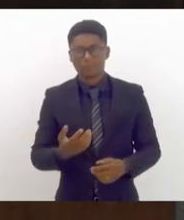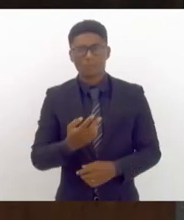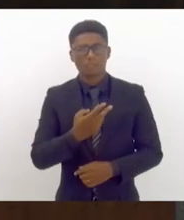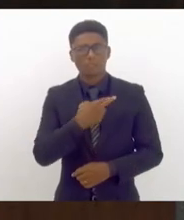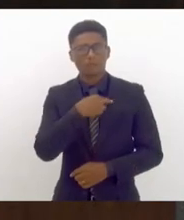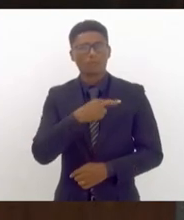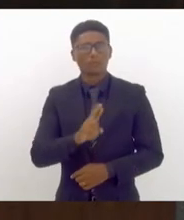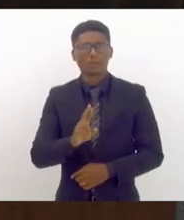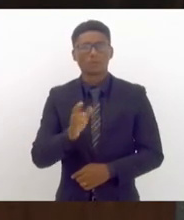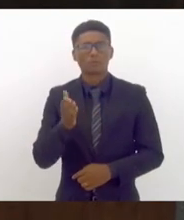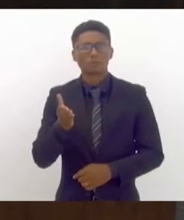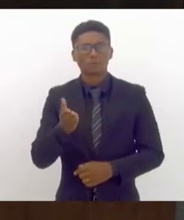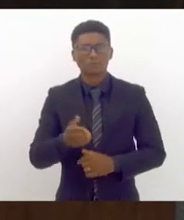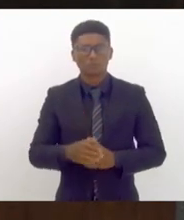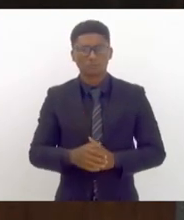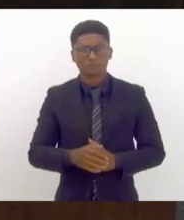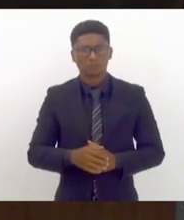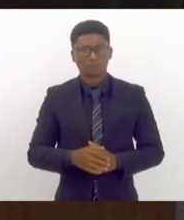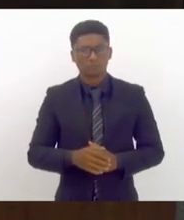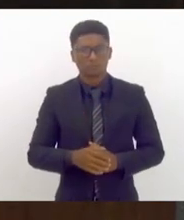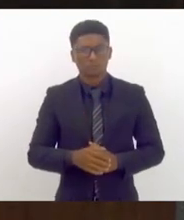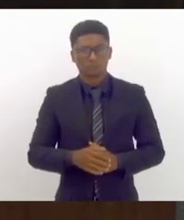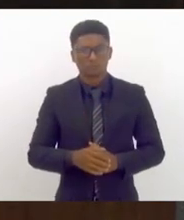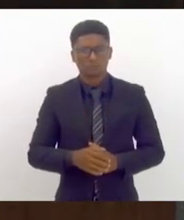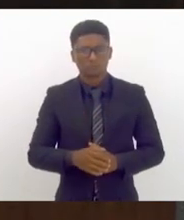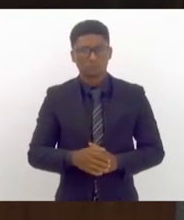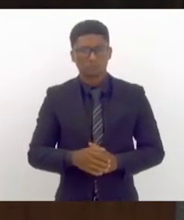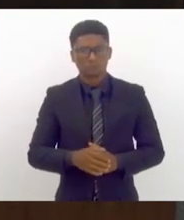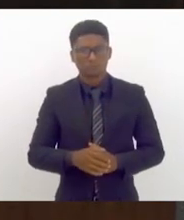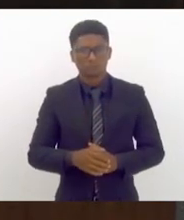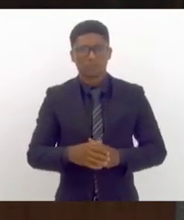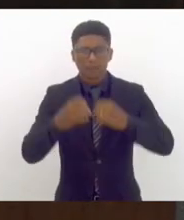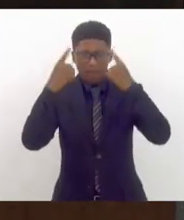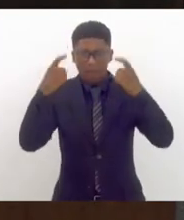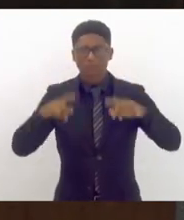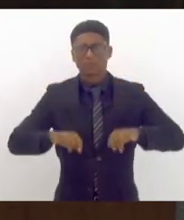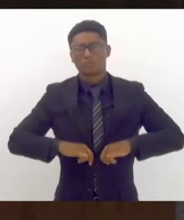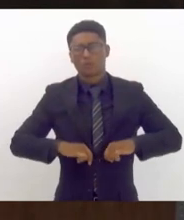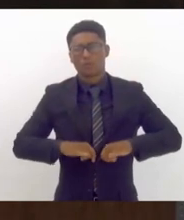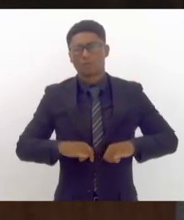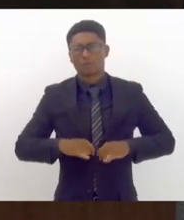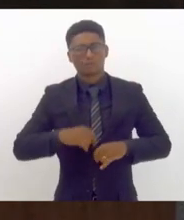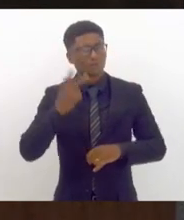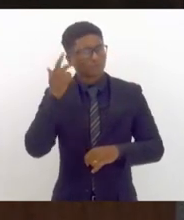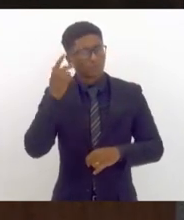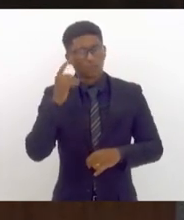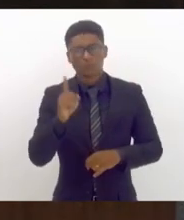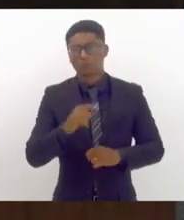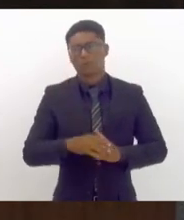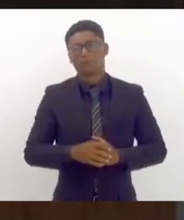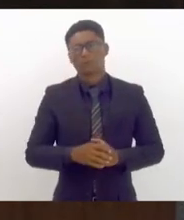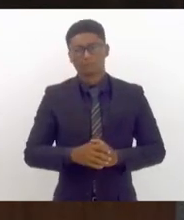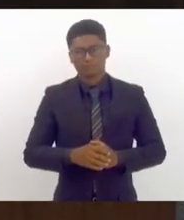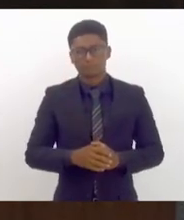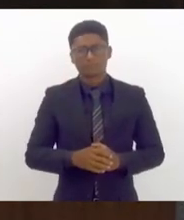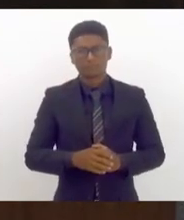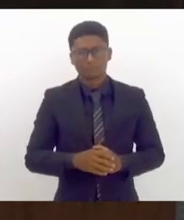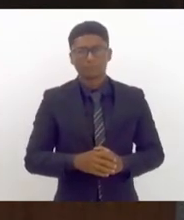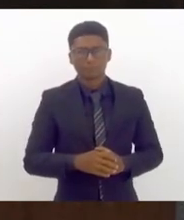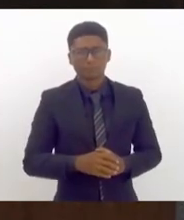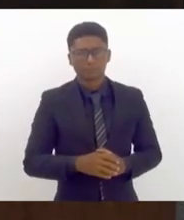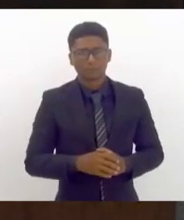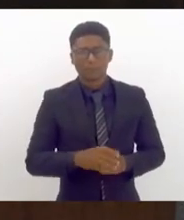completamente tentada numa forma violenta, numa forma que despreza a